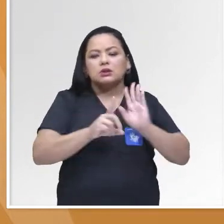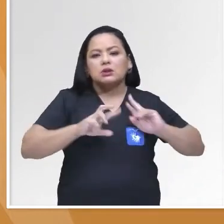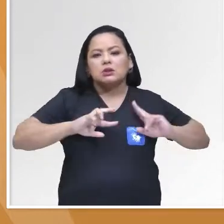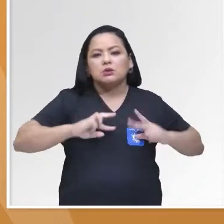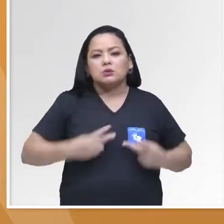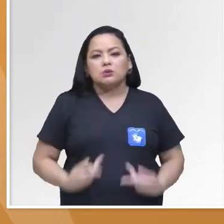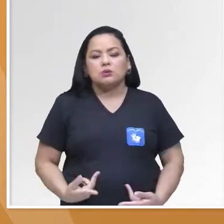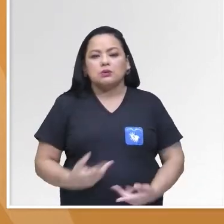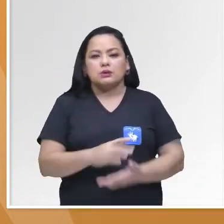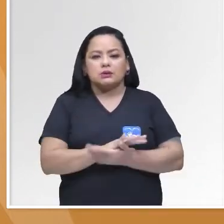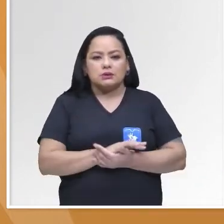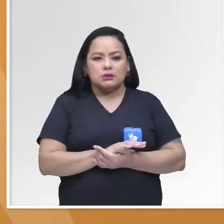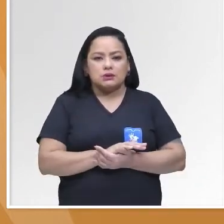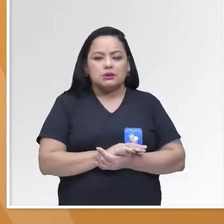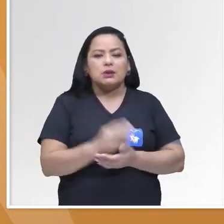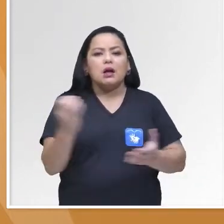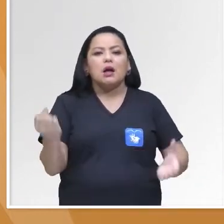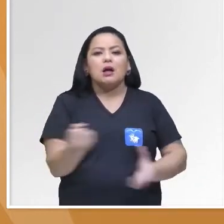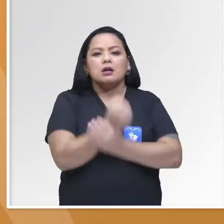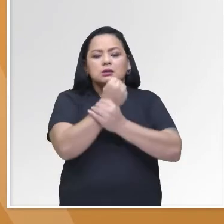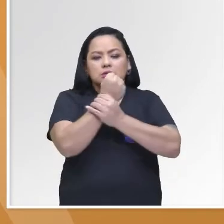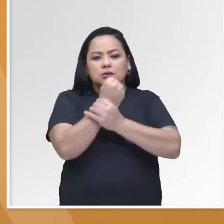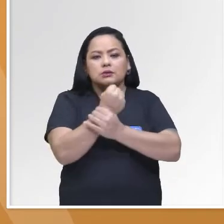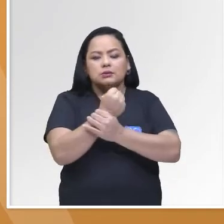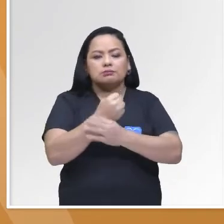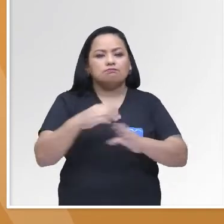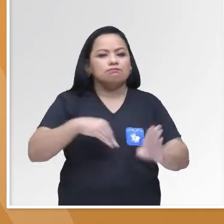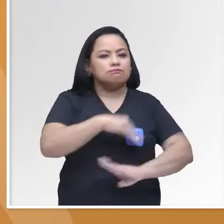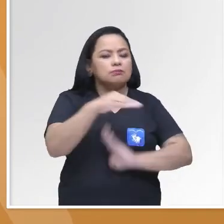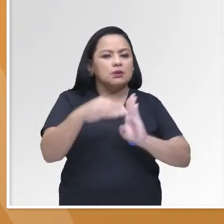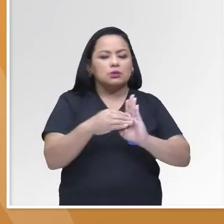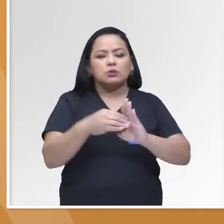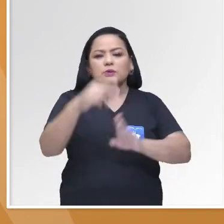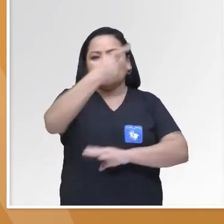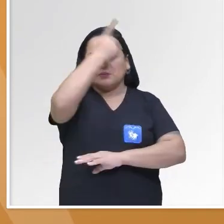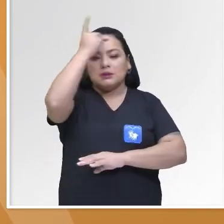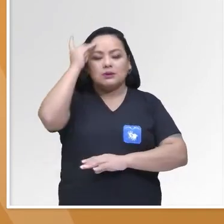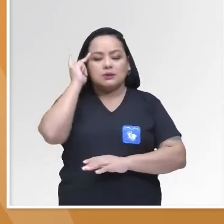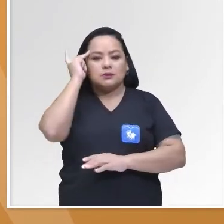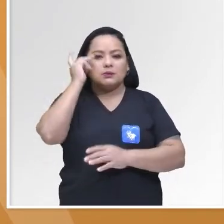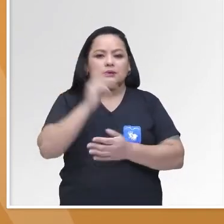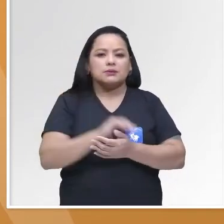humanos sejam assegurados a todas as pessoas.